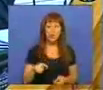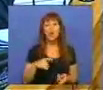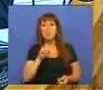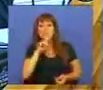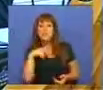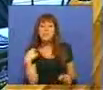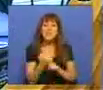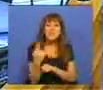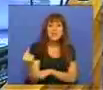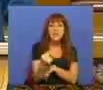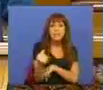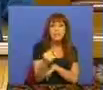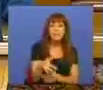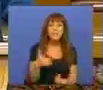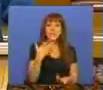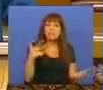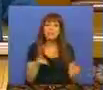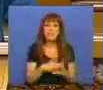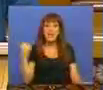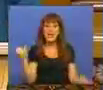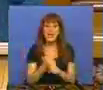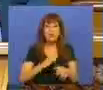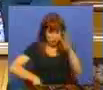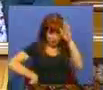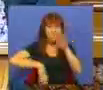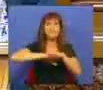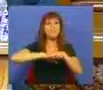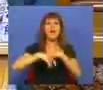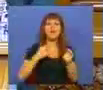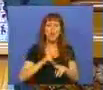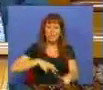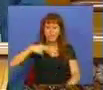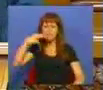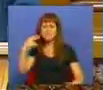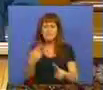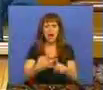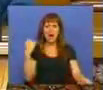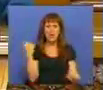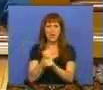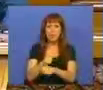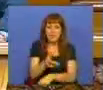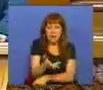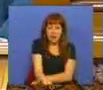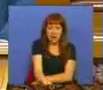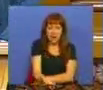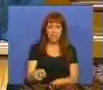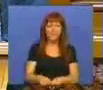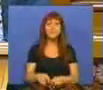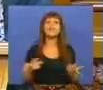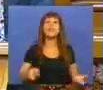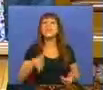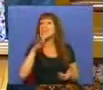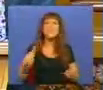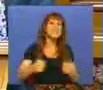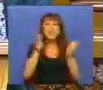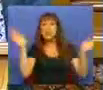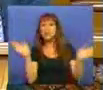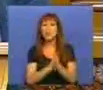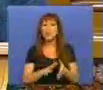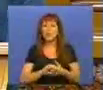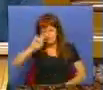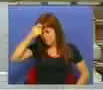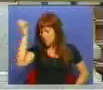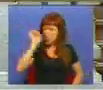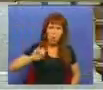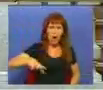supostos serviços mínimos, que são, na verdade, serviços máximos para dobrar os trabalhadores em greve. Isto diz tudo sobre o